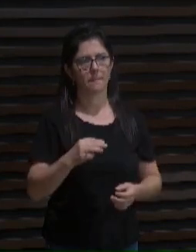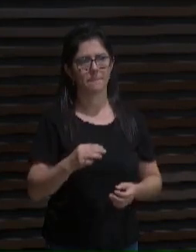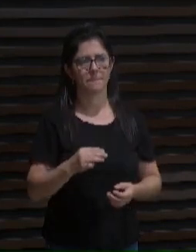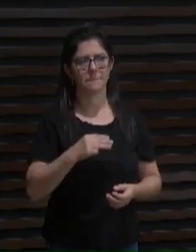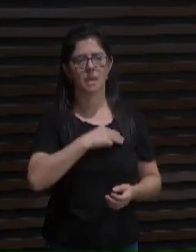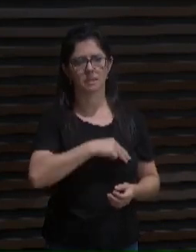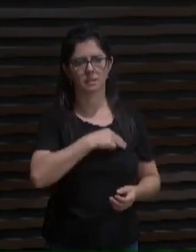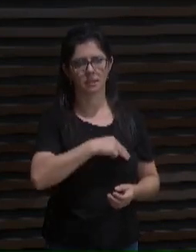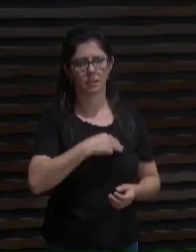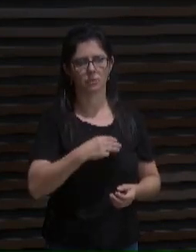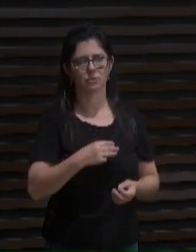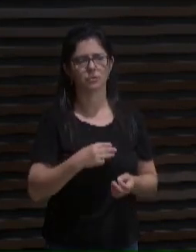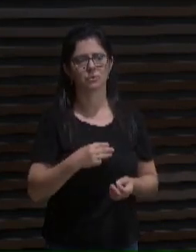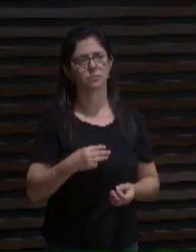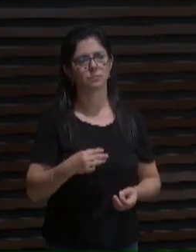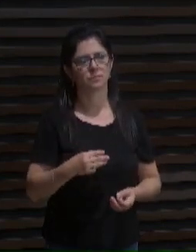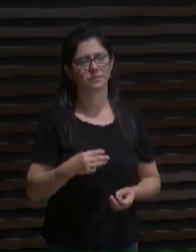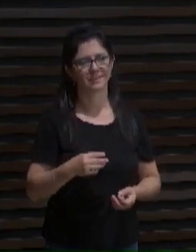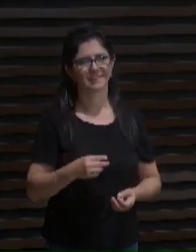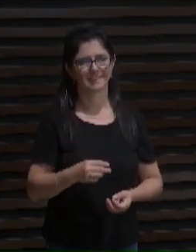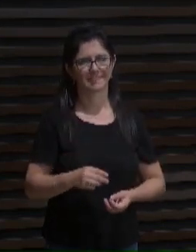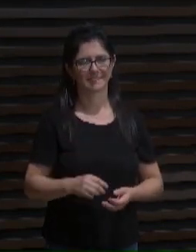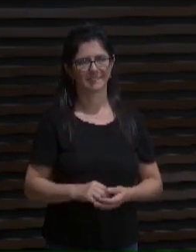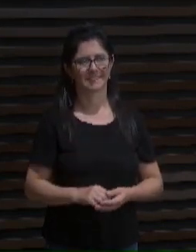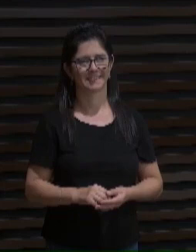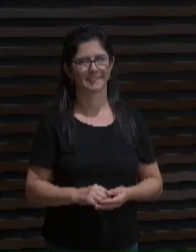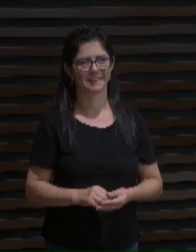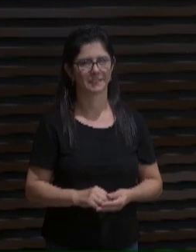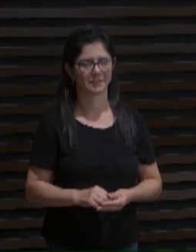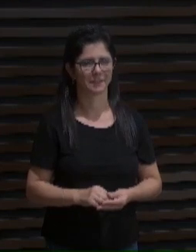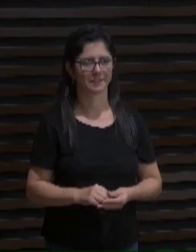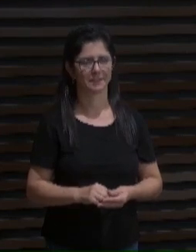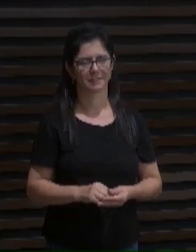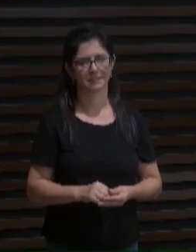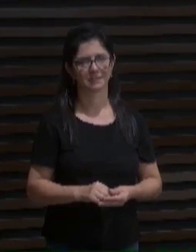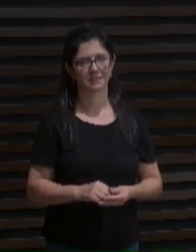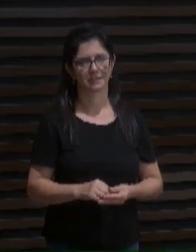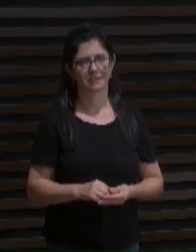13, e no Evangelho de Lucas 11, de 1 a 4.